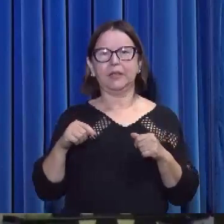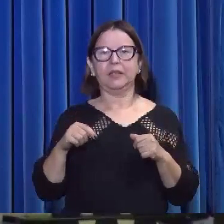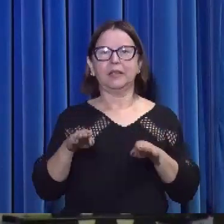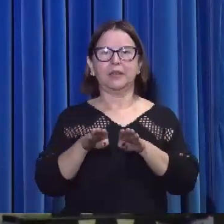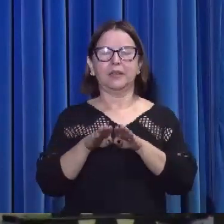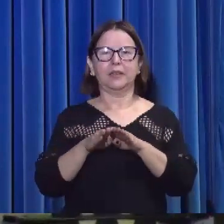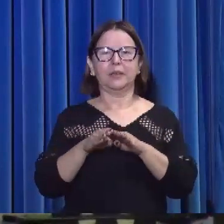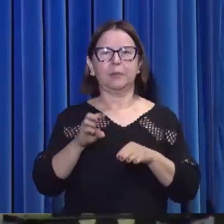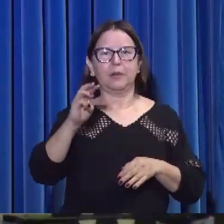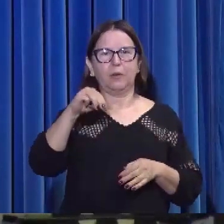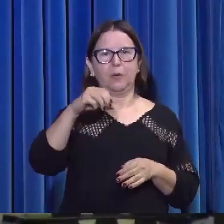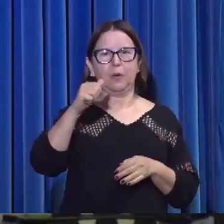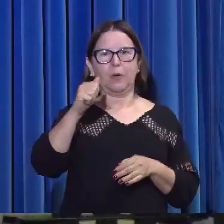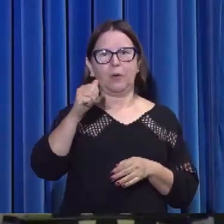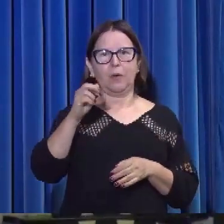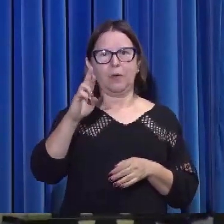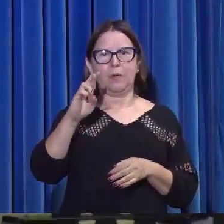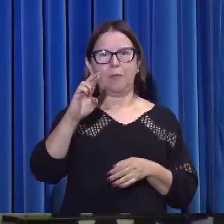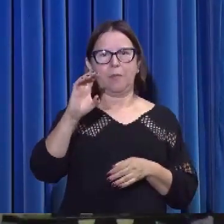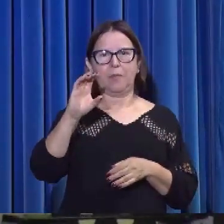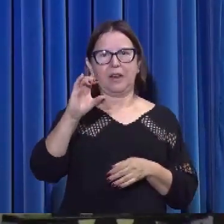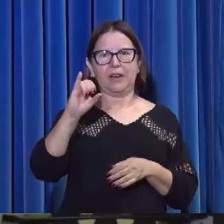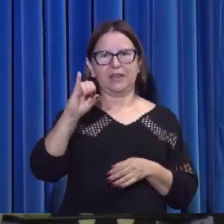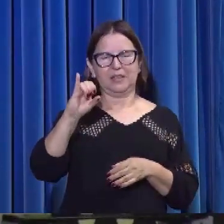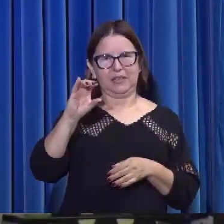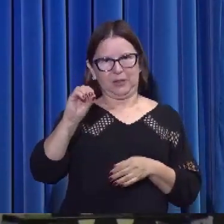passada do